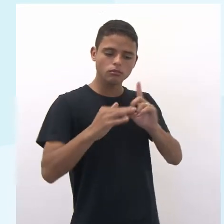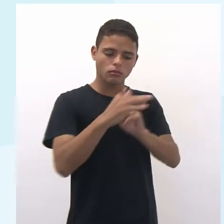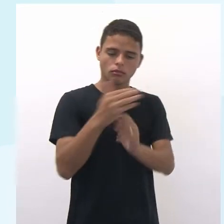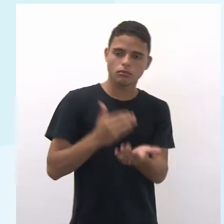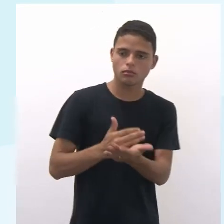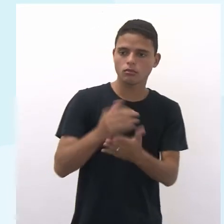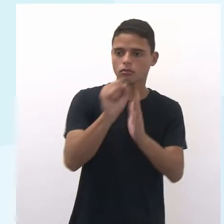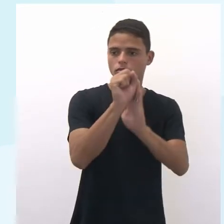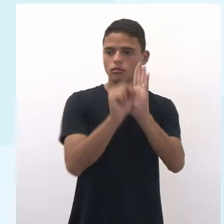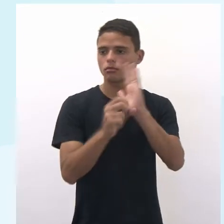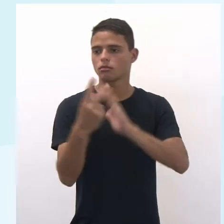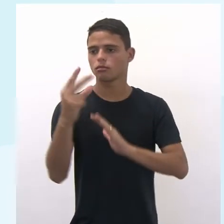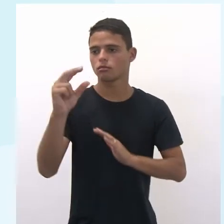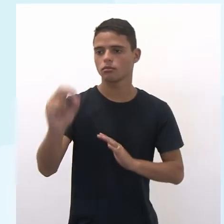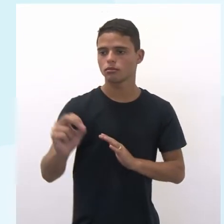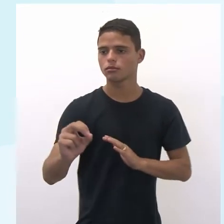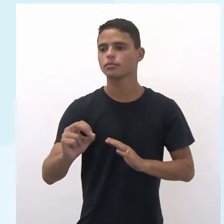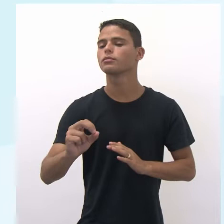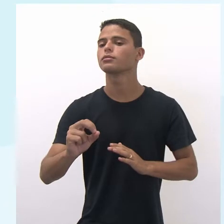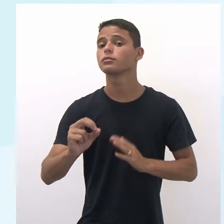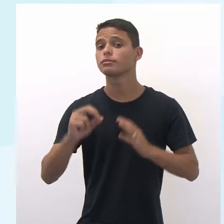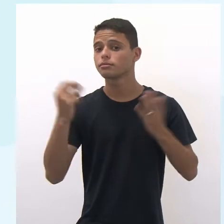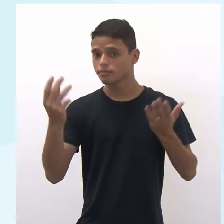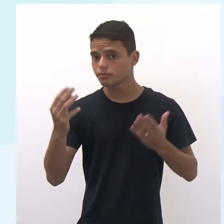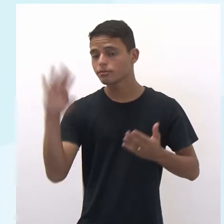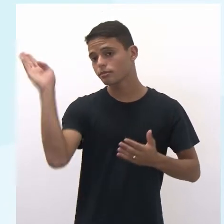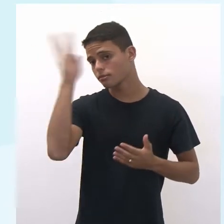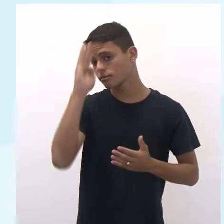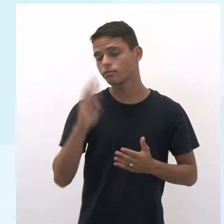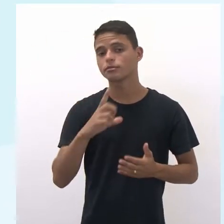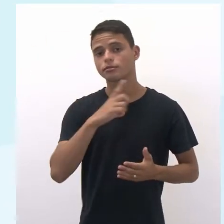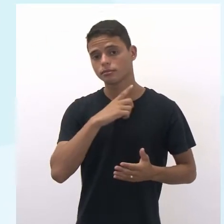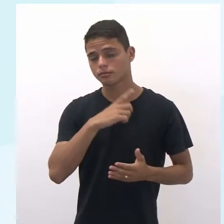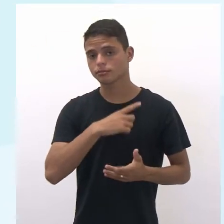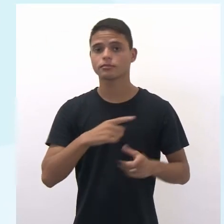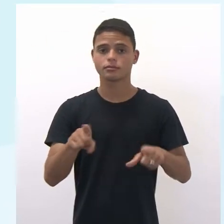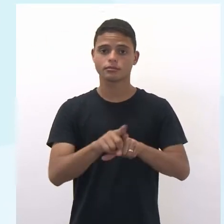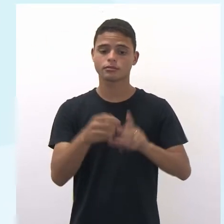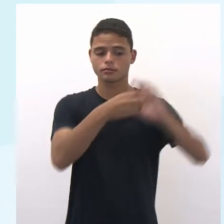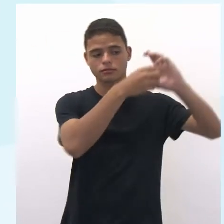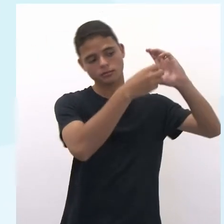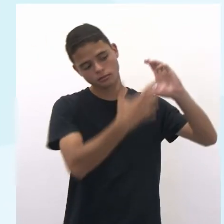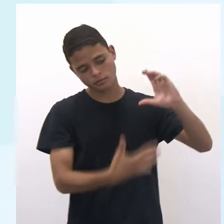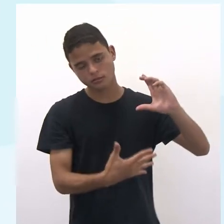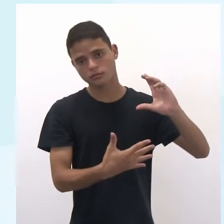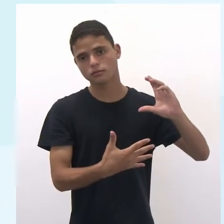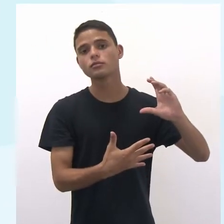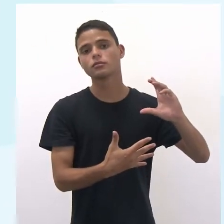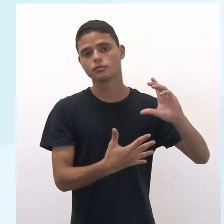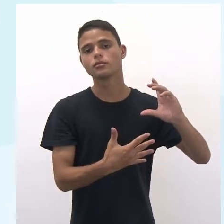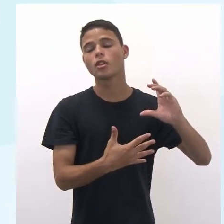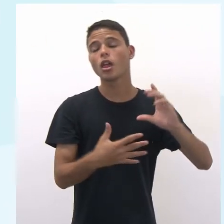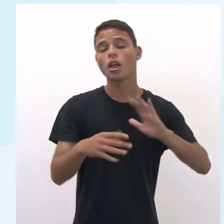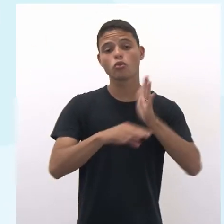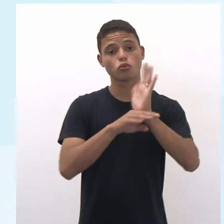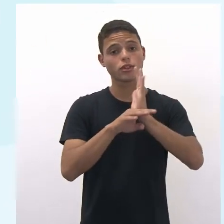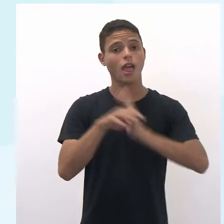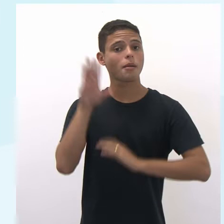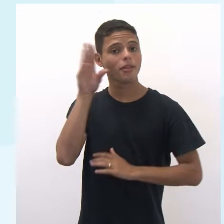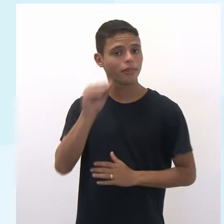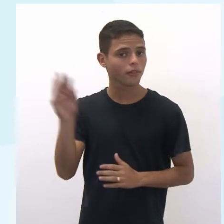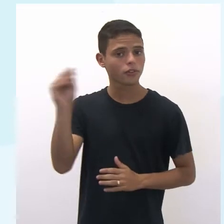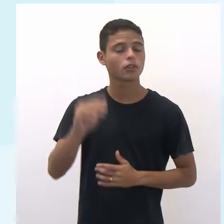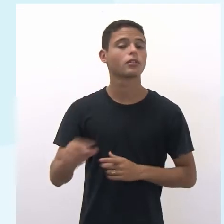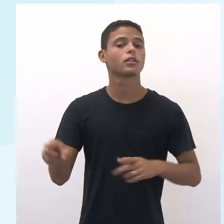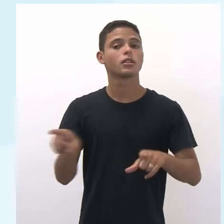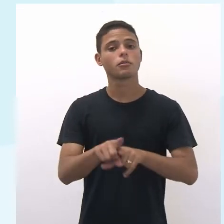século XX, né? Então, o Brasil também trouxe um pouquinho dessa característica do cinema narrativo, que também,